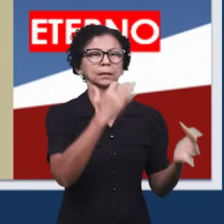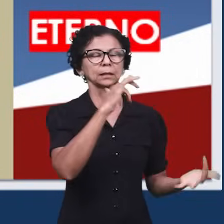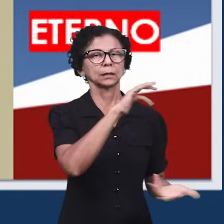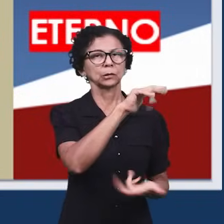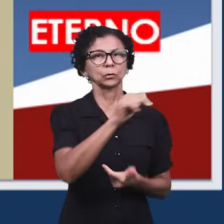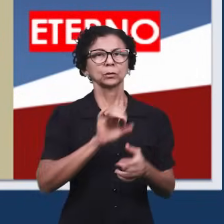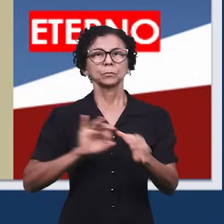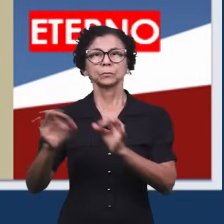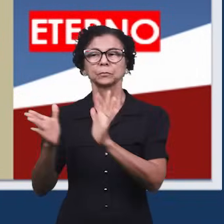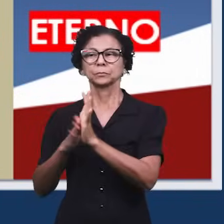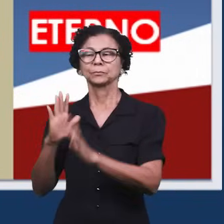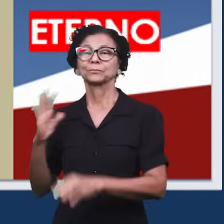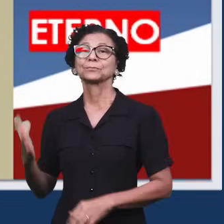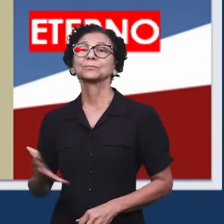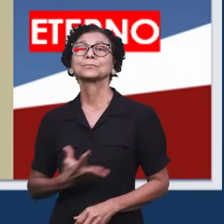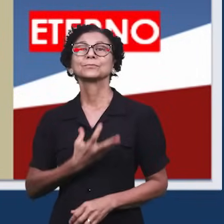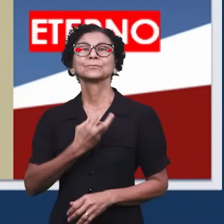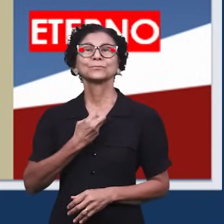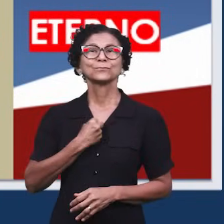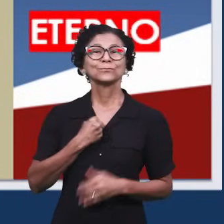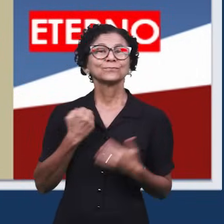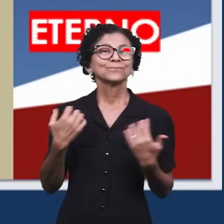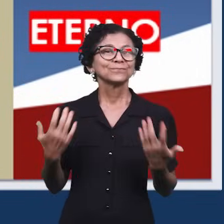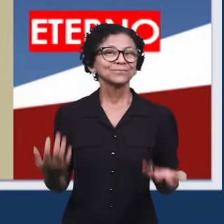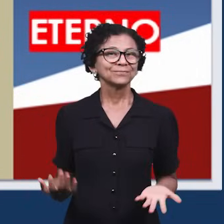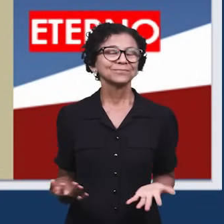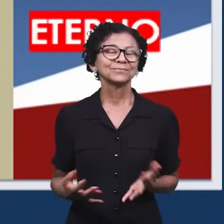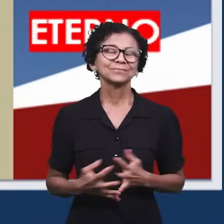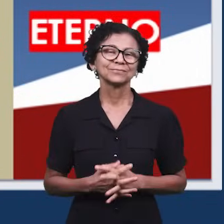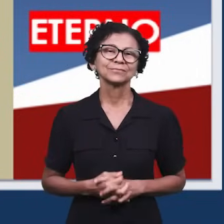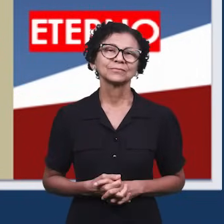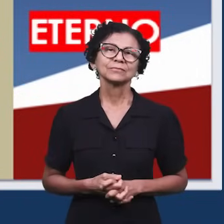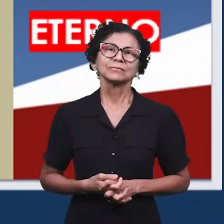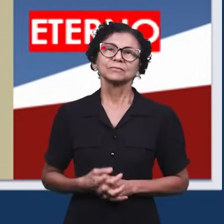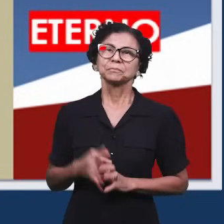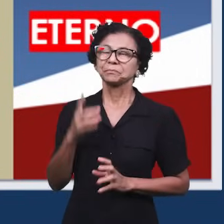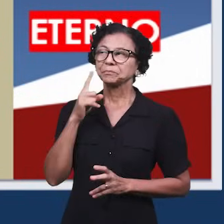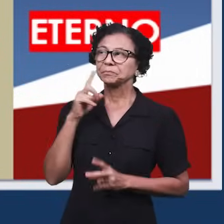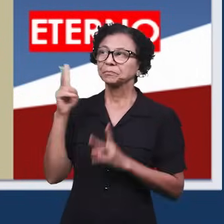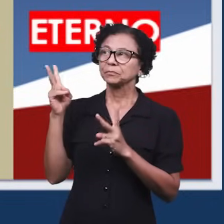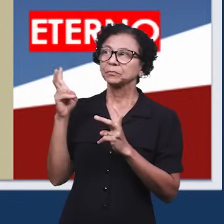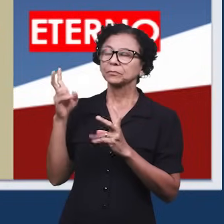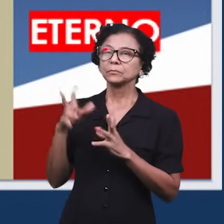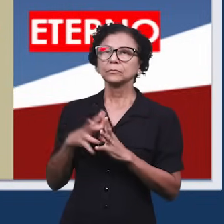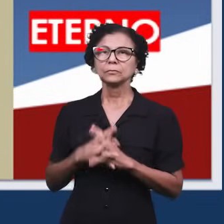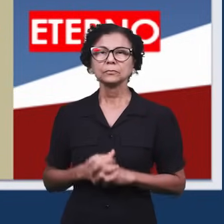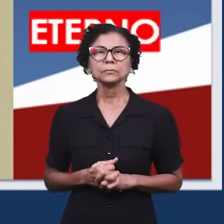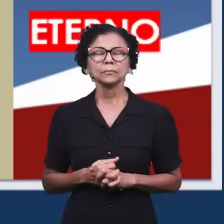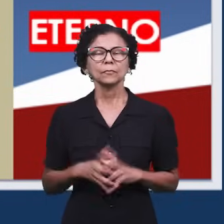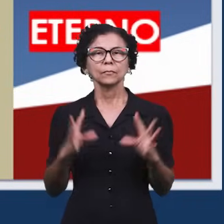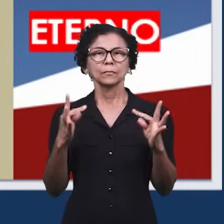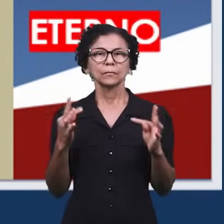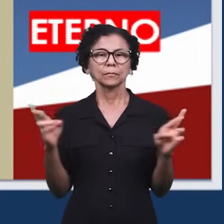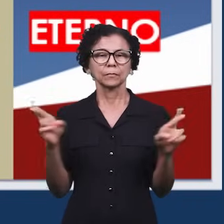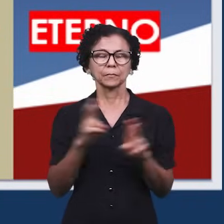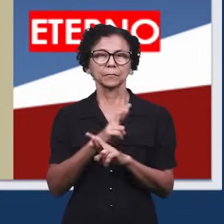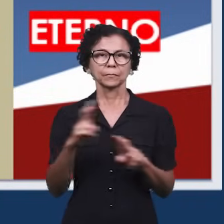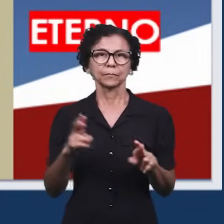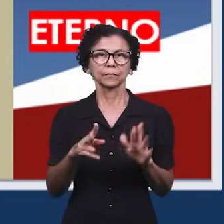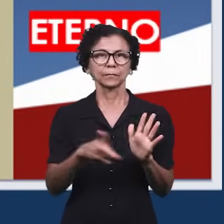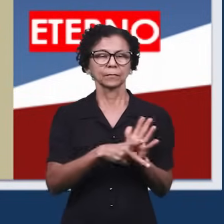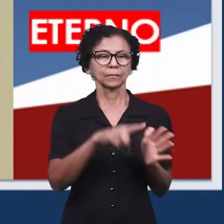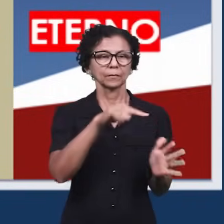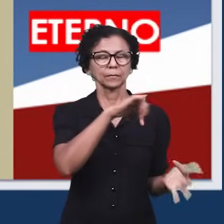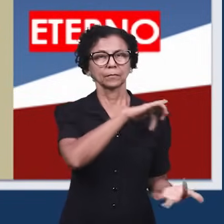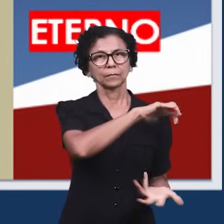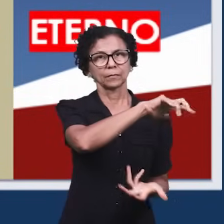a obra redentora de Deus. Por um lado, nós vamos ver exatamente no nosso quadro que tudo que está relacionado à obra